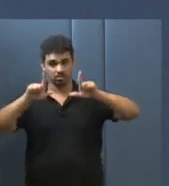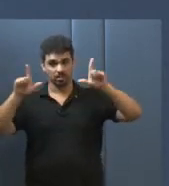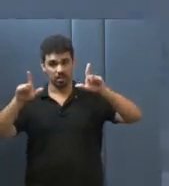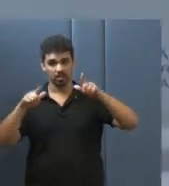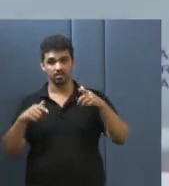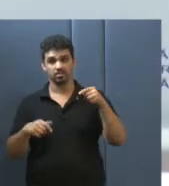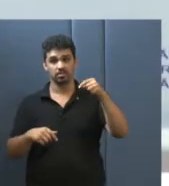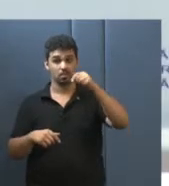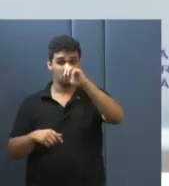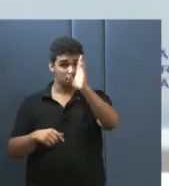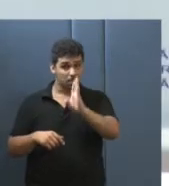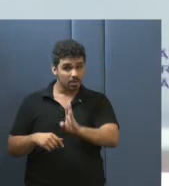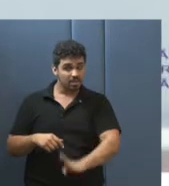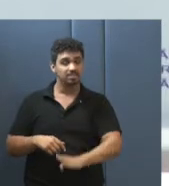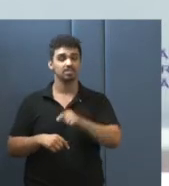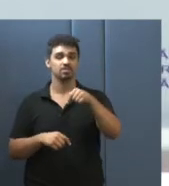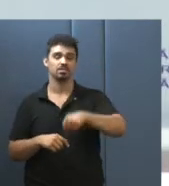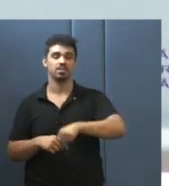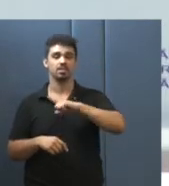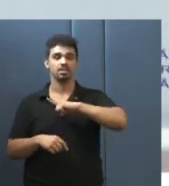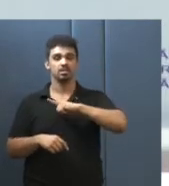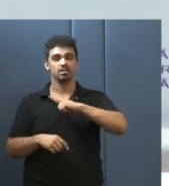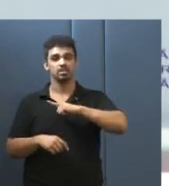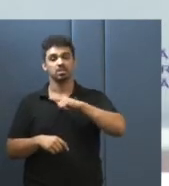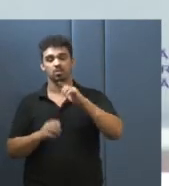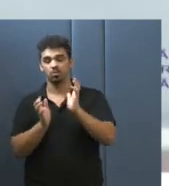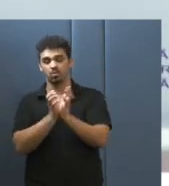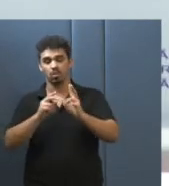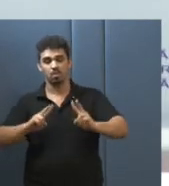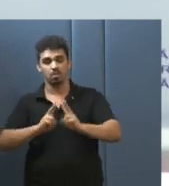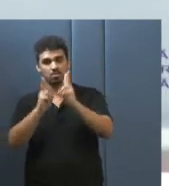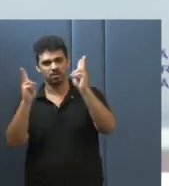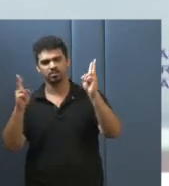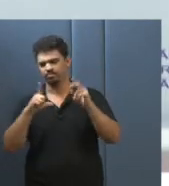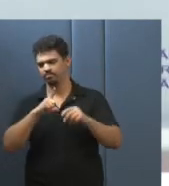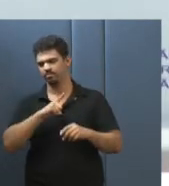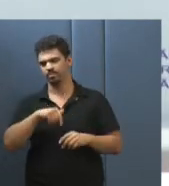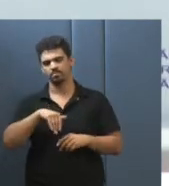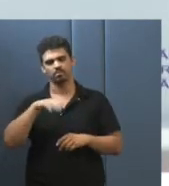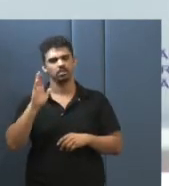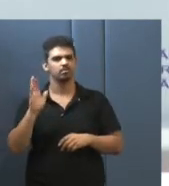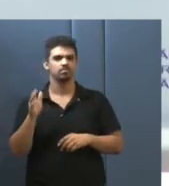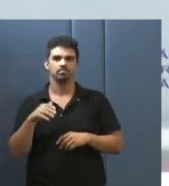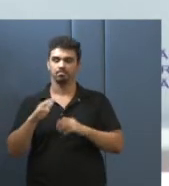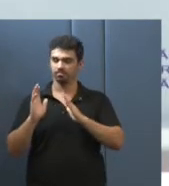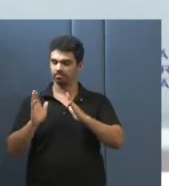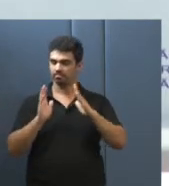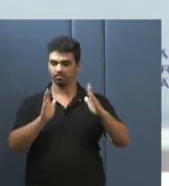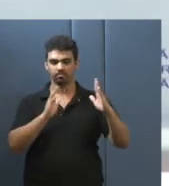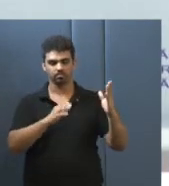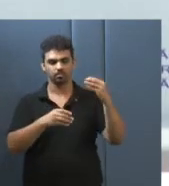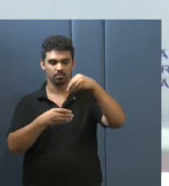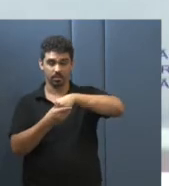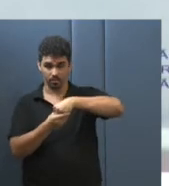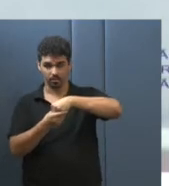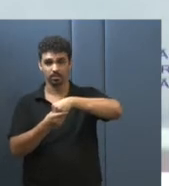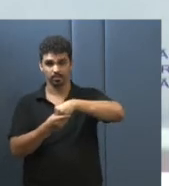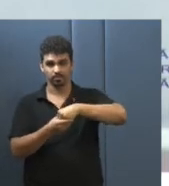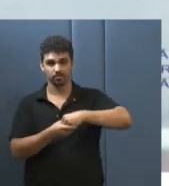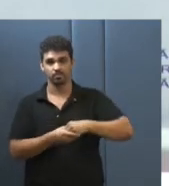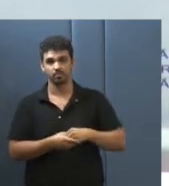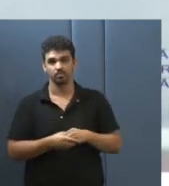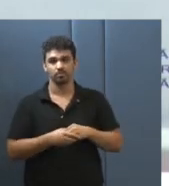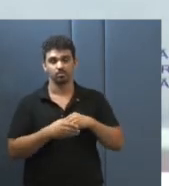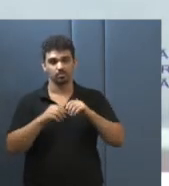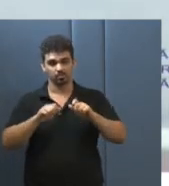países membros agora permanentes do Clube de Paris que tem mais passos internos para aprovação. A gente vai passar por isso nos